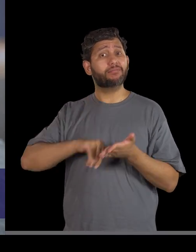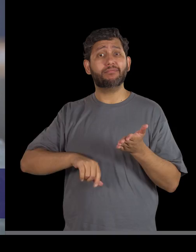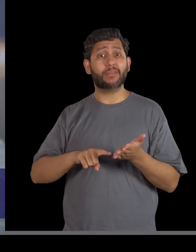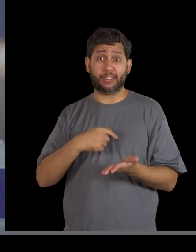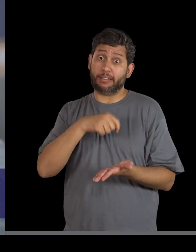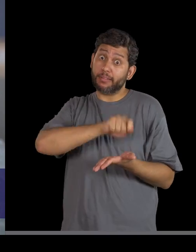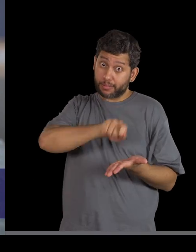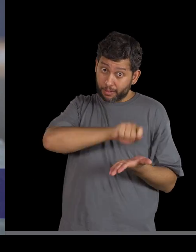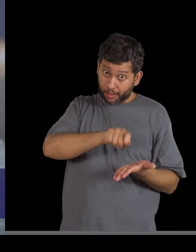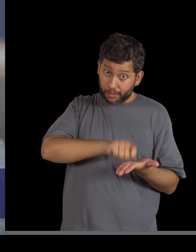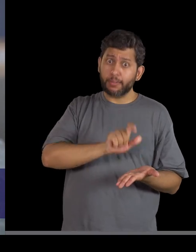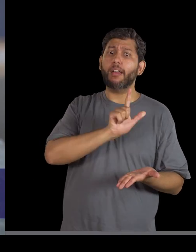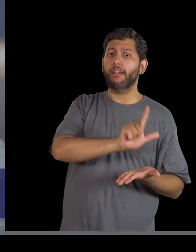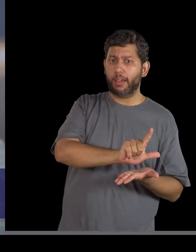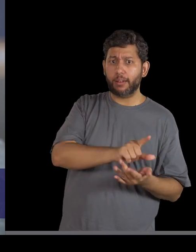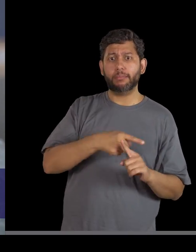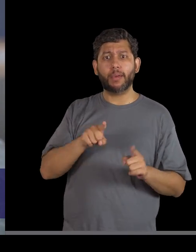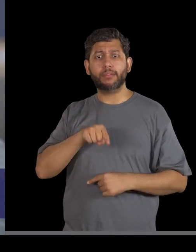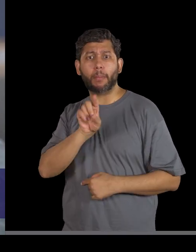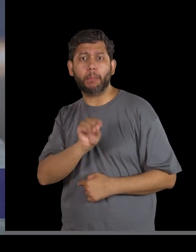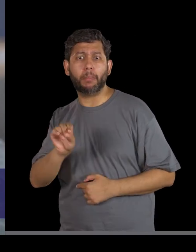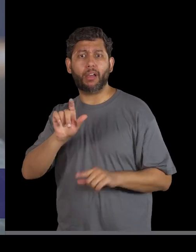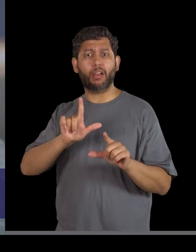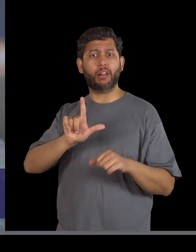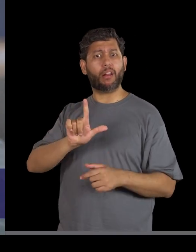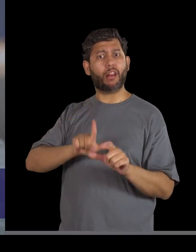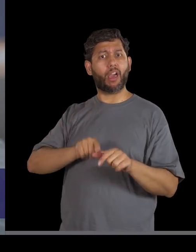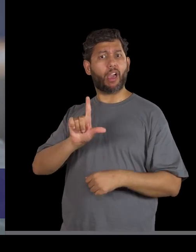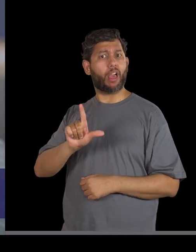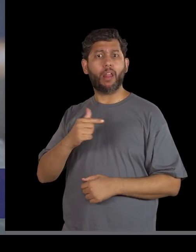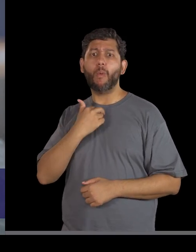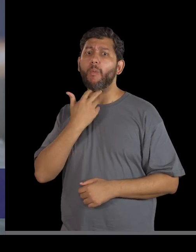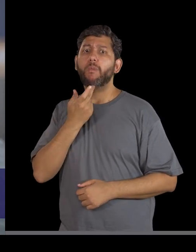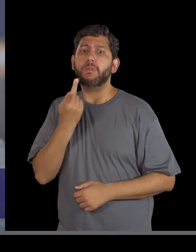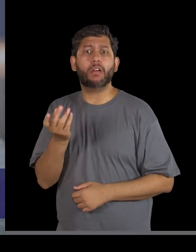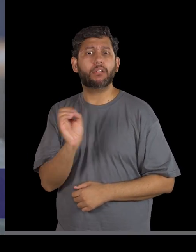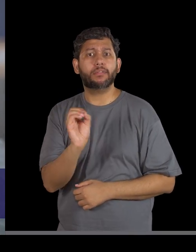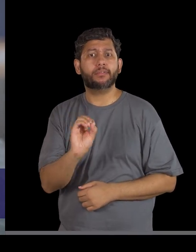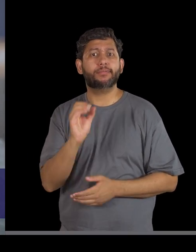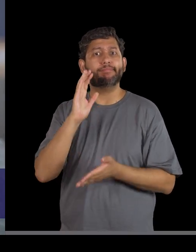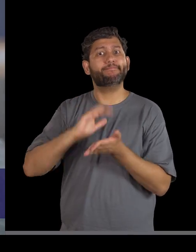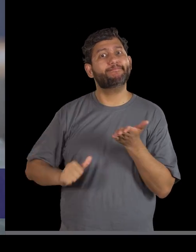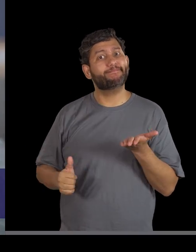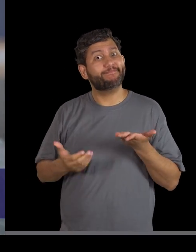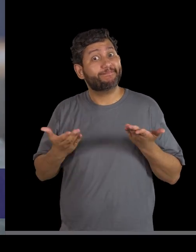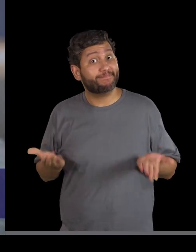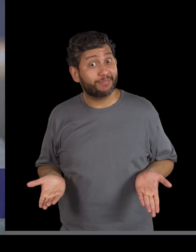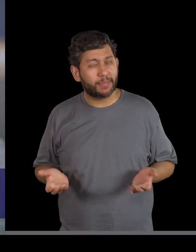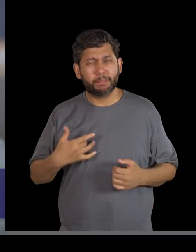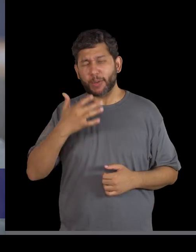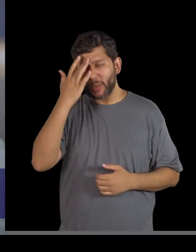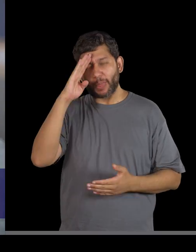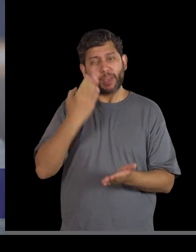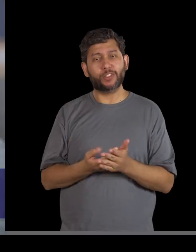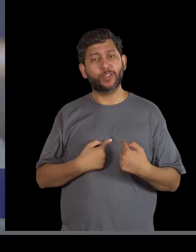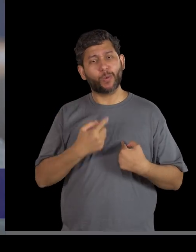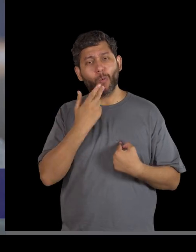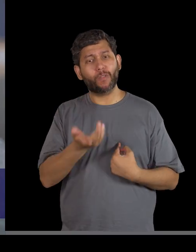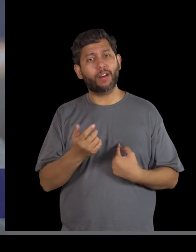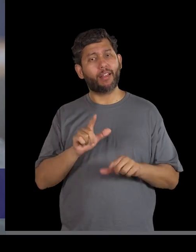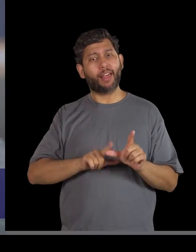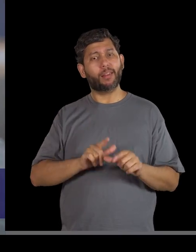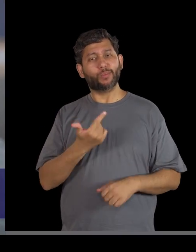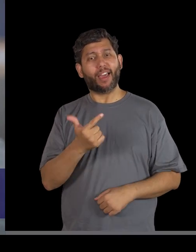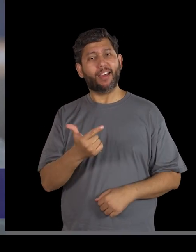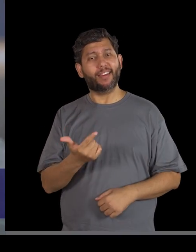só uma questão de escrita, né? E não de pronúncia. Então aí você percebe que é walk. A comprovação. Tem gente que às vezes não acredita quando eu